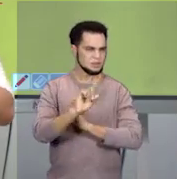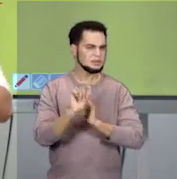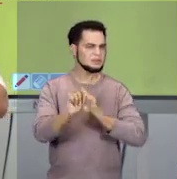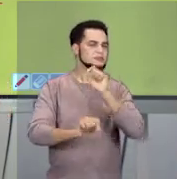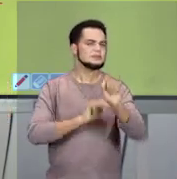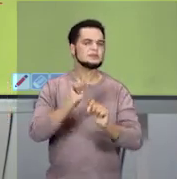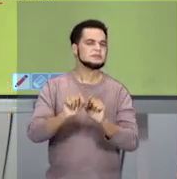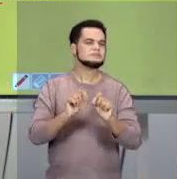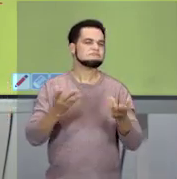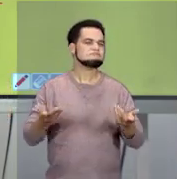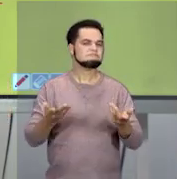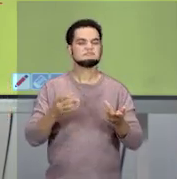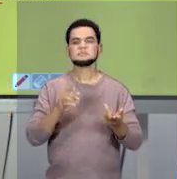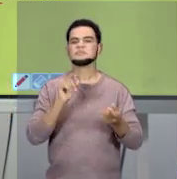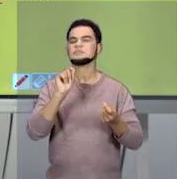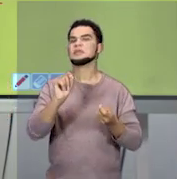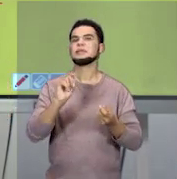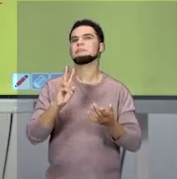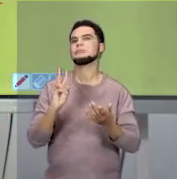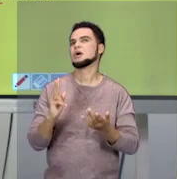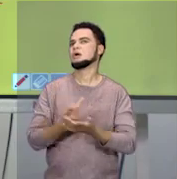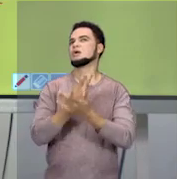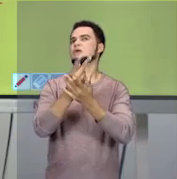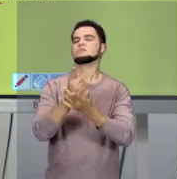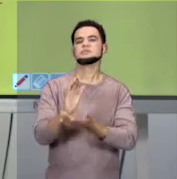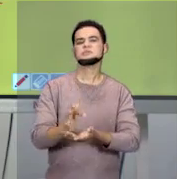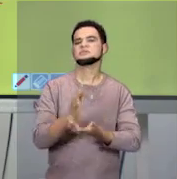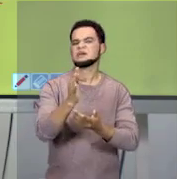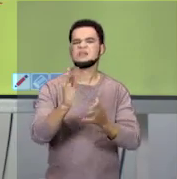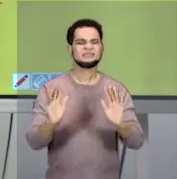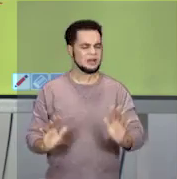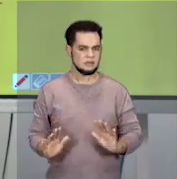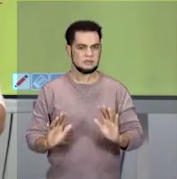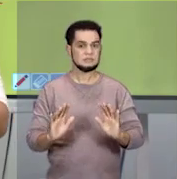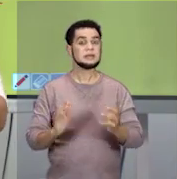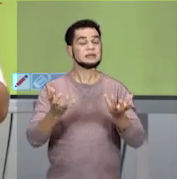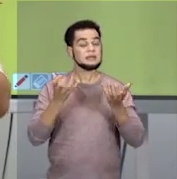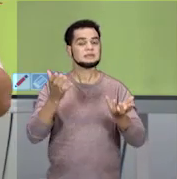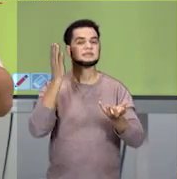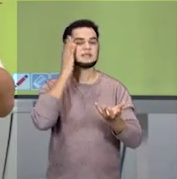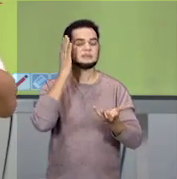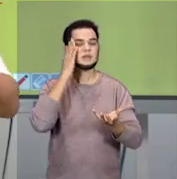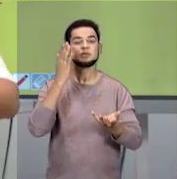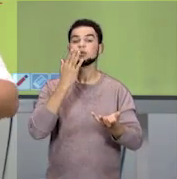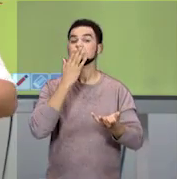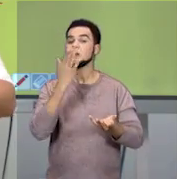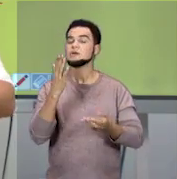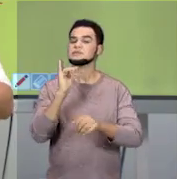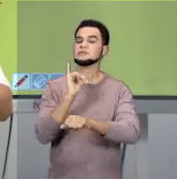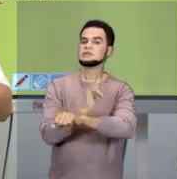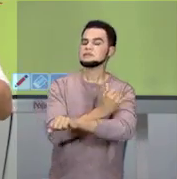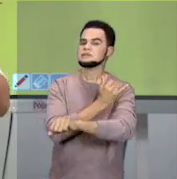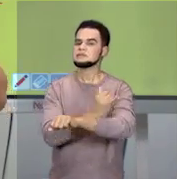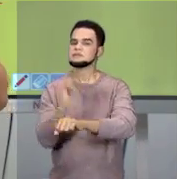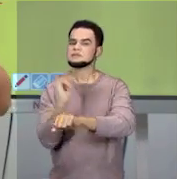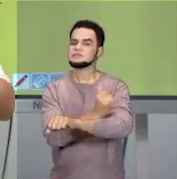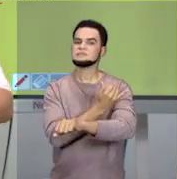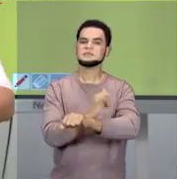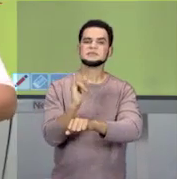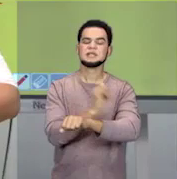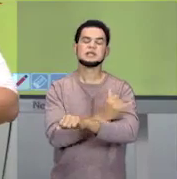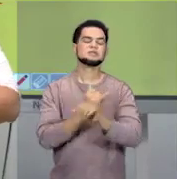as consequências da intolerância religiosa. Ele quer saber de formas, de alternativas,